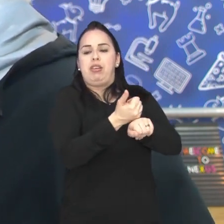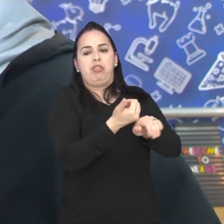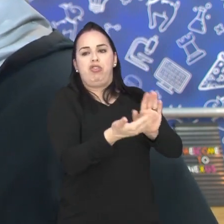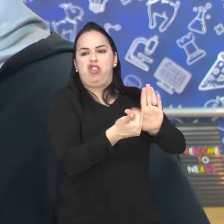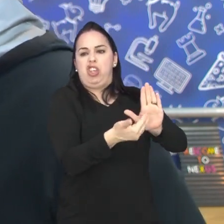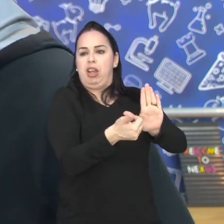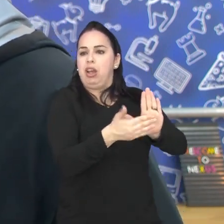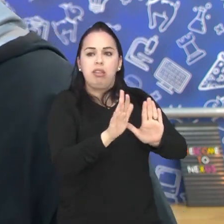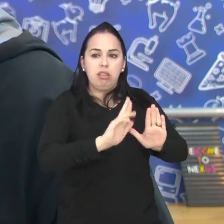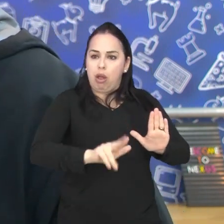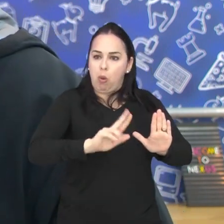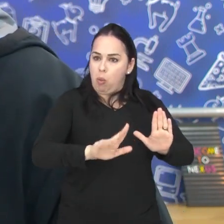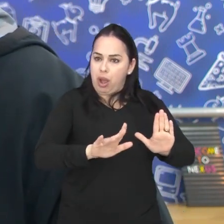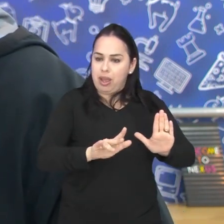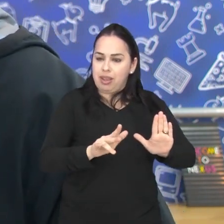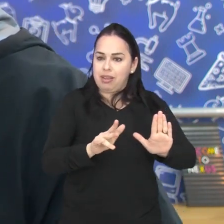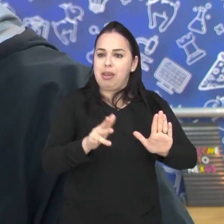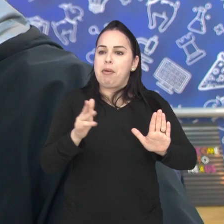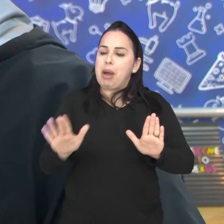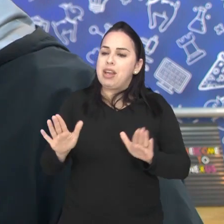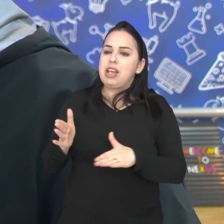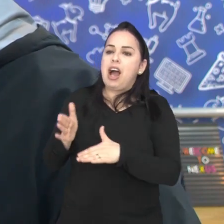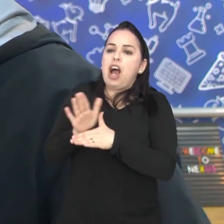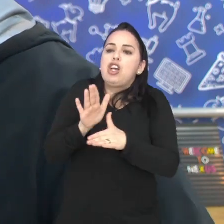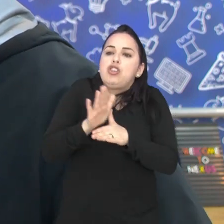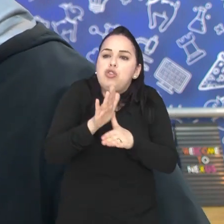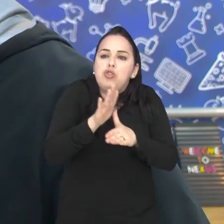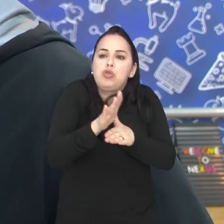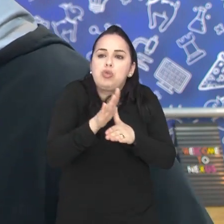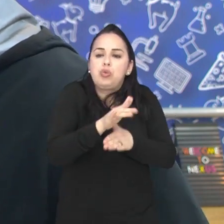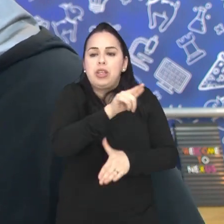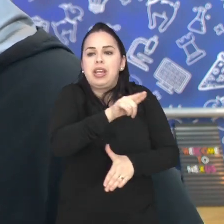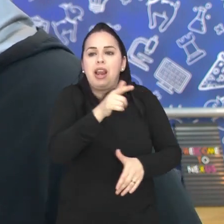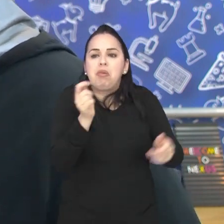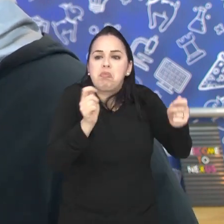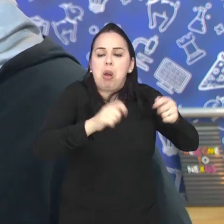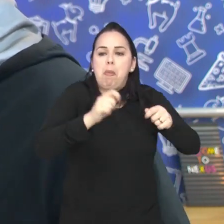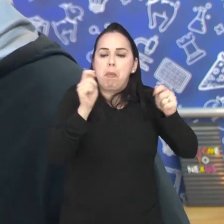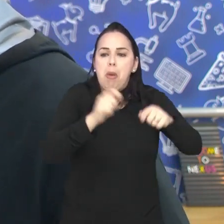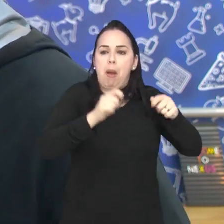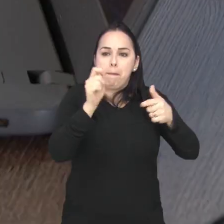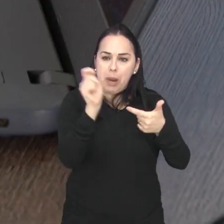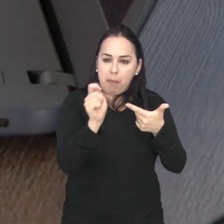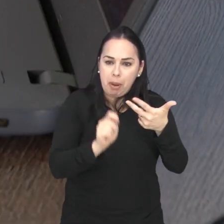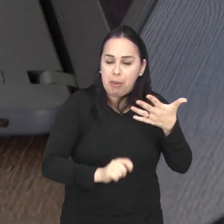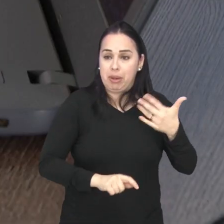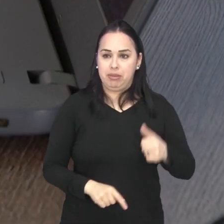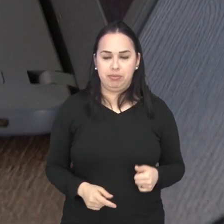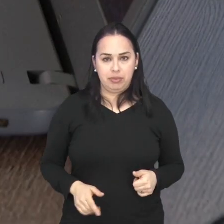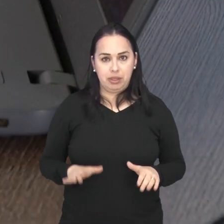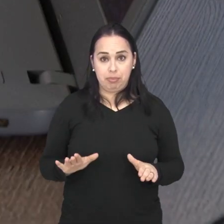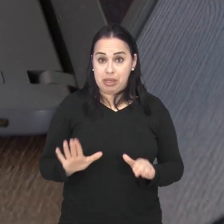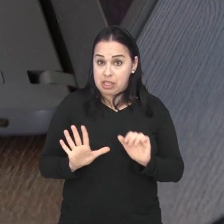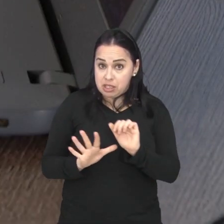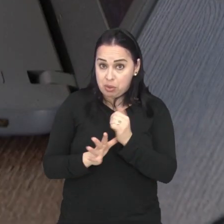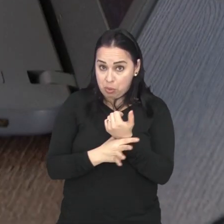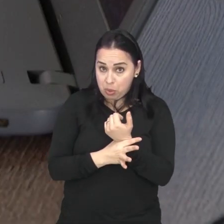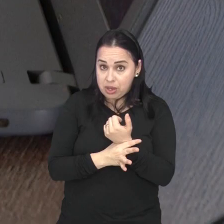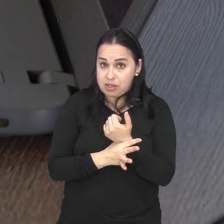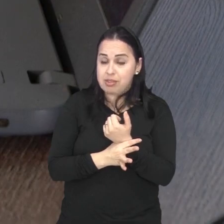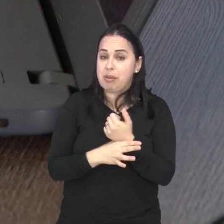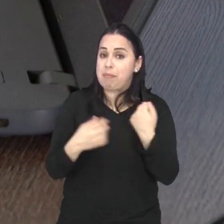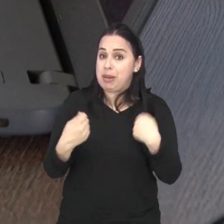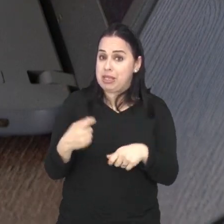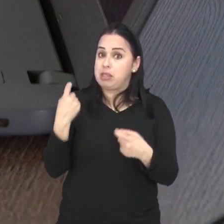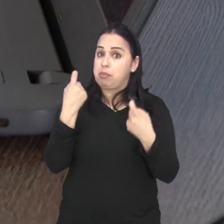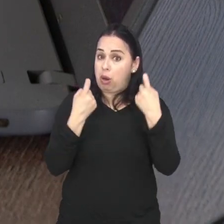a pessoa que está utilizando a inteligência artificial, mas ela torna essa pessoa muito mais produtiva. Mas a segurança dos usuários também